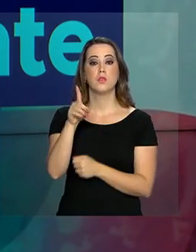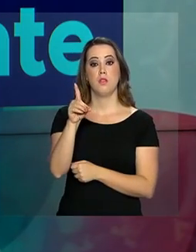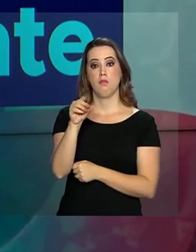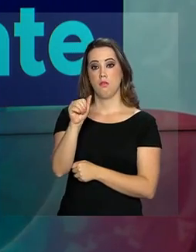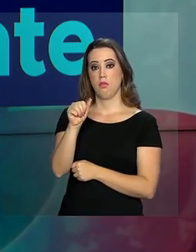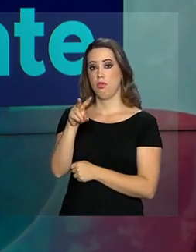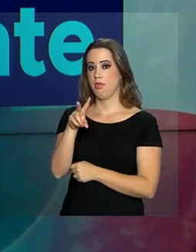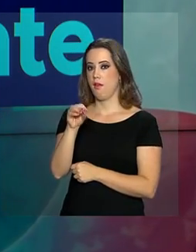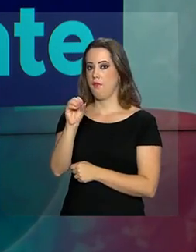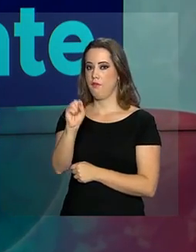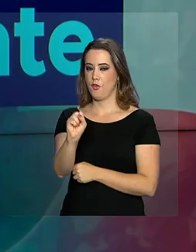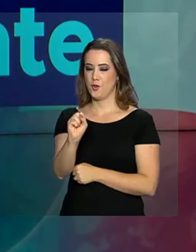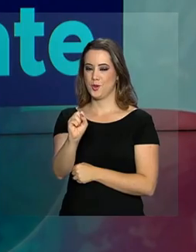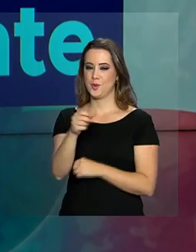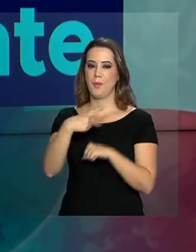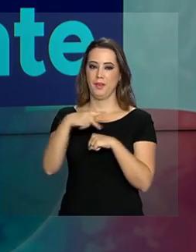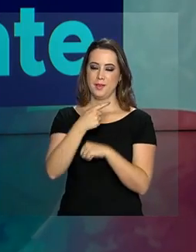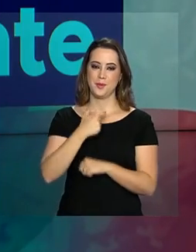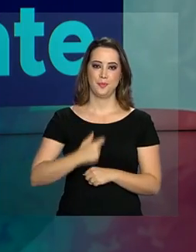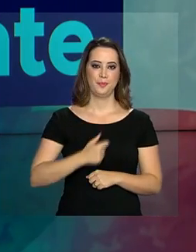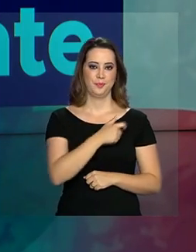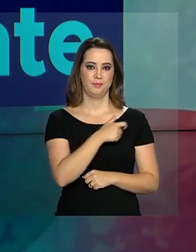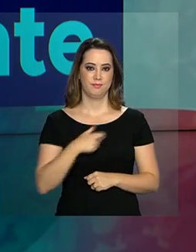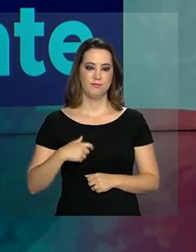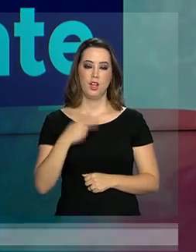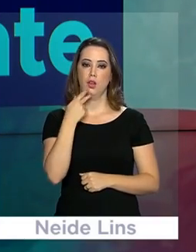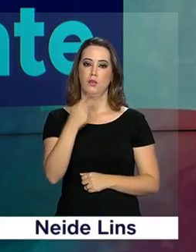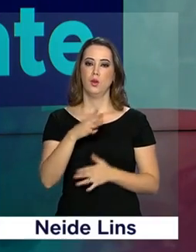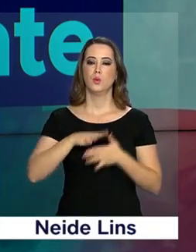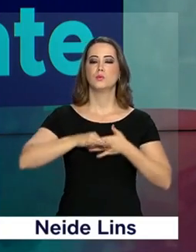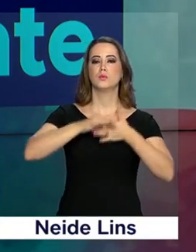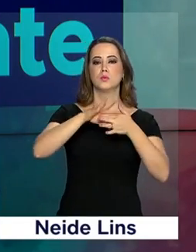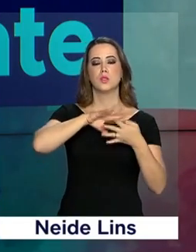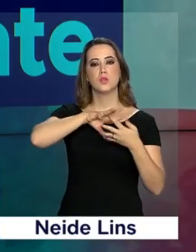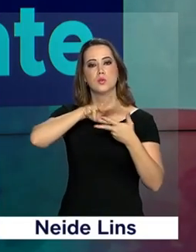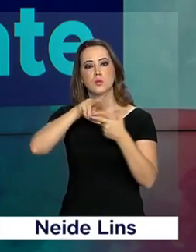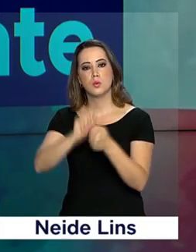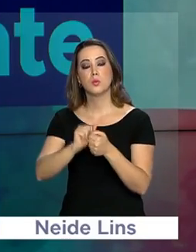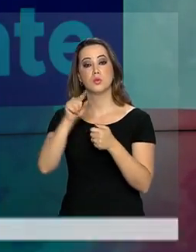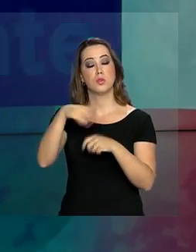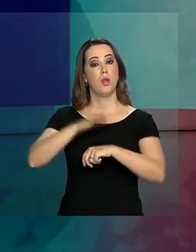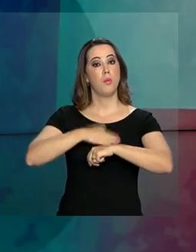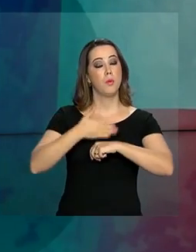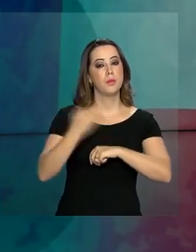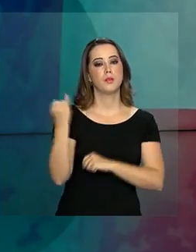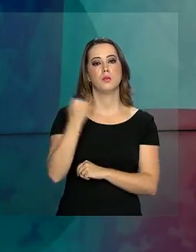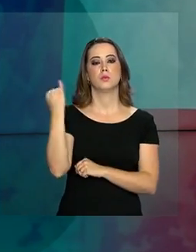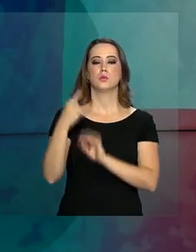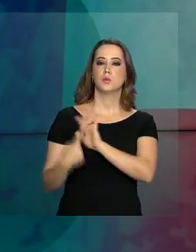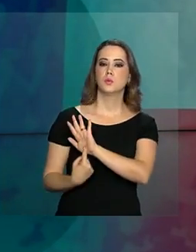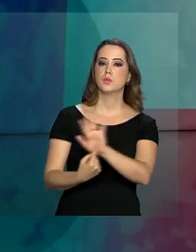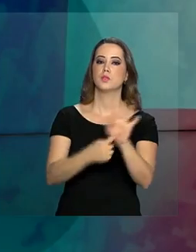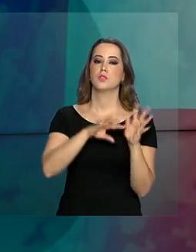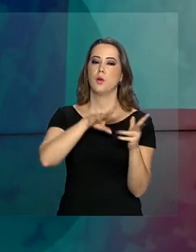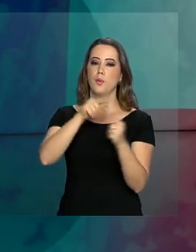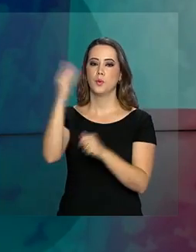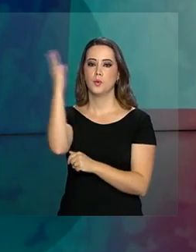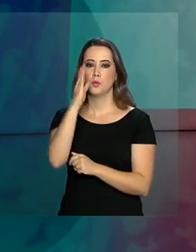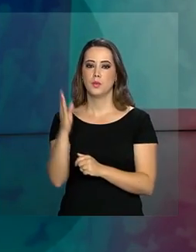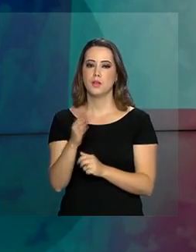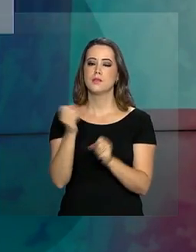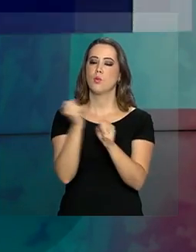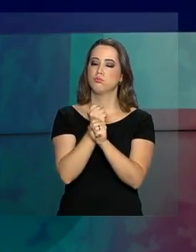em Davos, na Suíça. Ele afirmou aos líderes mundiais que esse é um momento ideal para mostrar ao mundo o Brasil que está